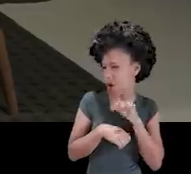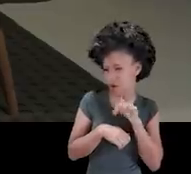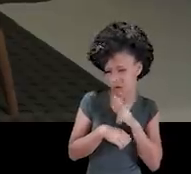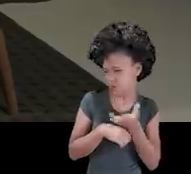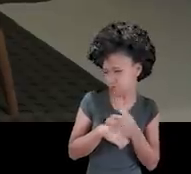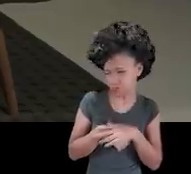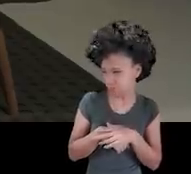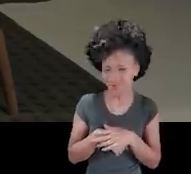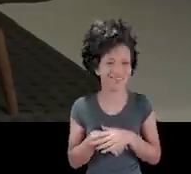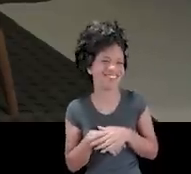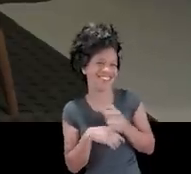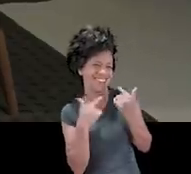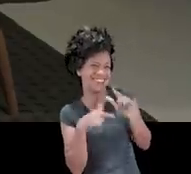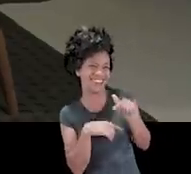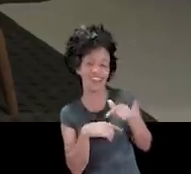mas aí